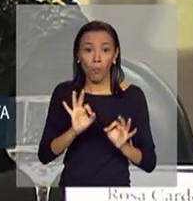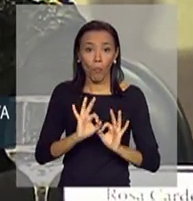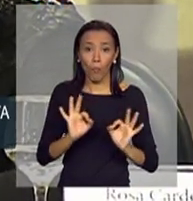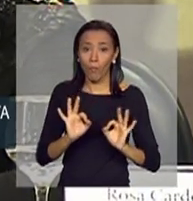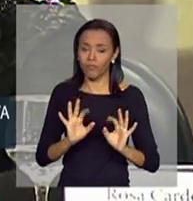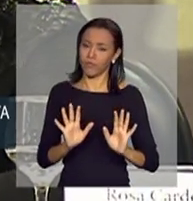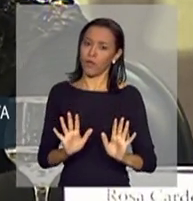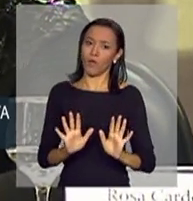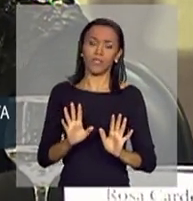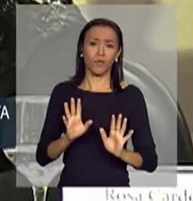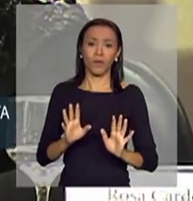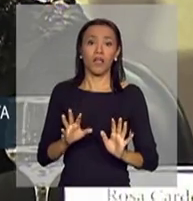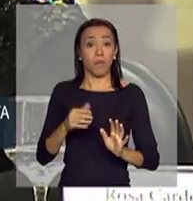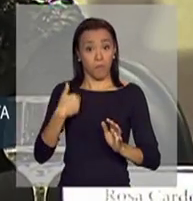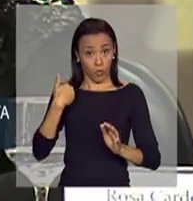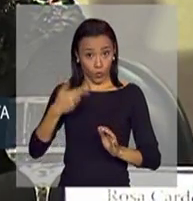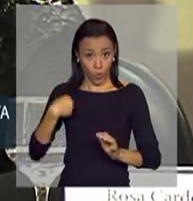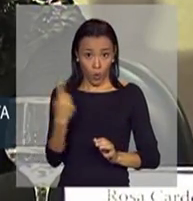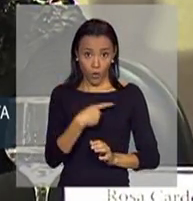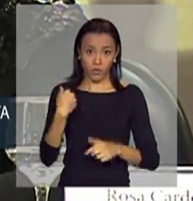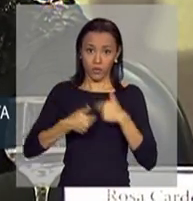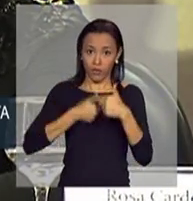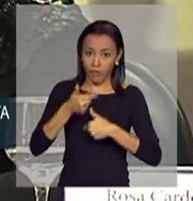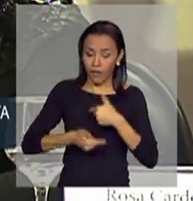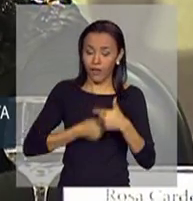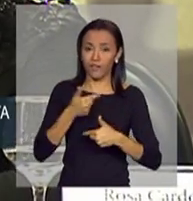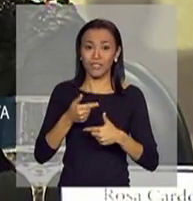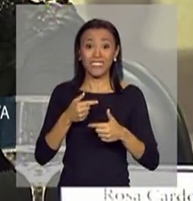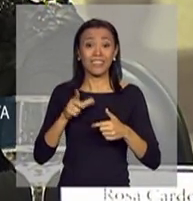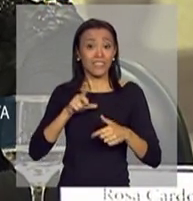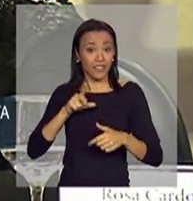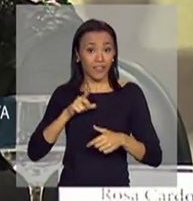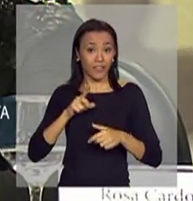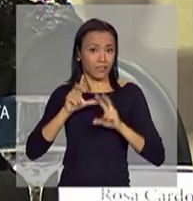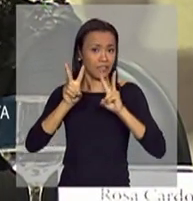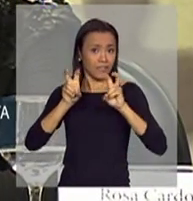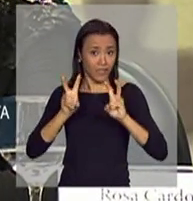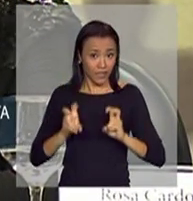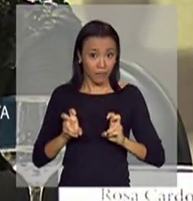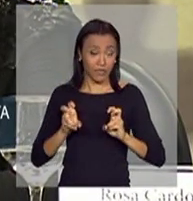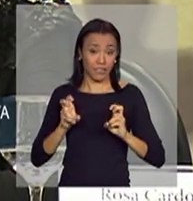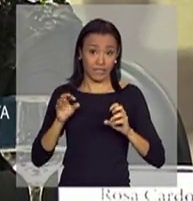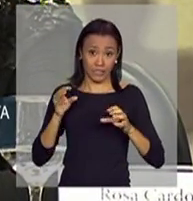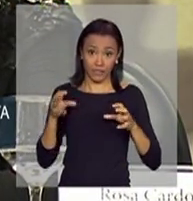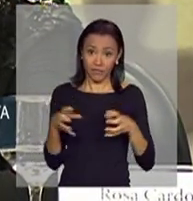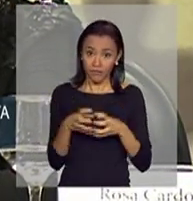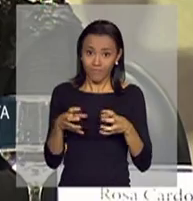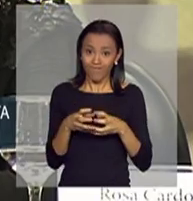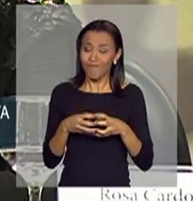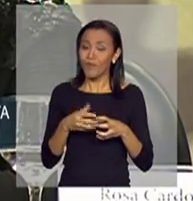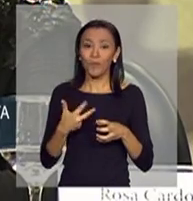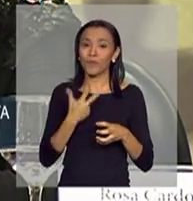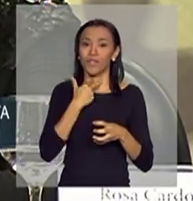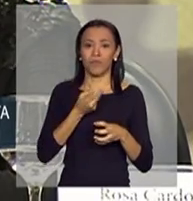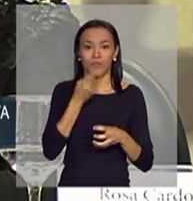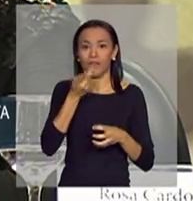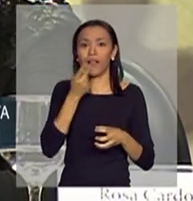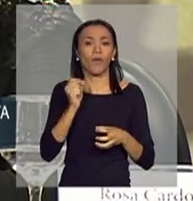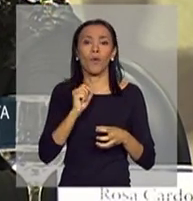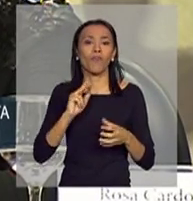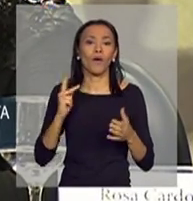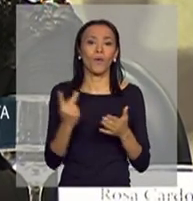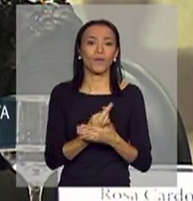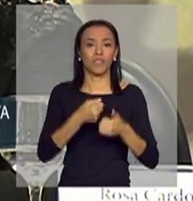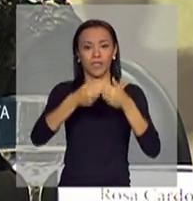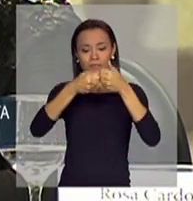né? Eu acho que, para o avanço do nosso trabalho, tem questões que A gente não pode dizer quais são os desdobramentos